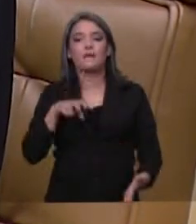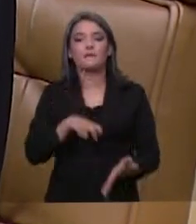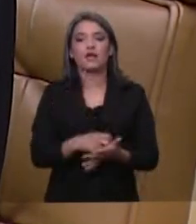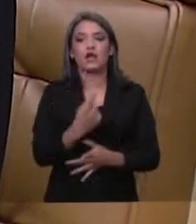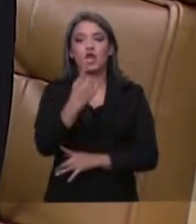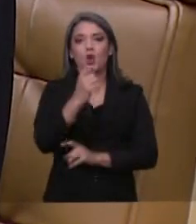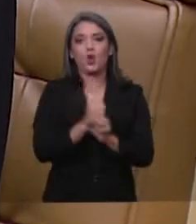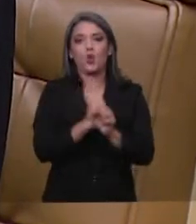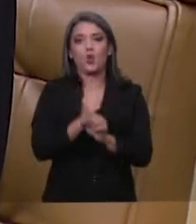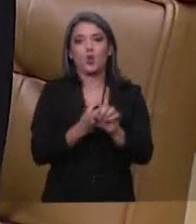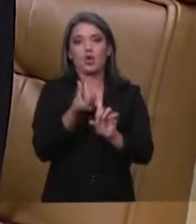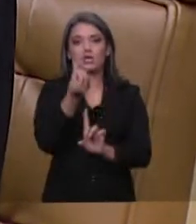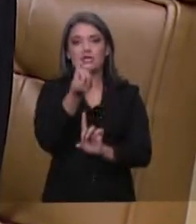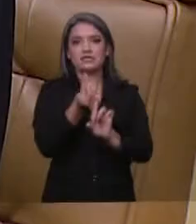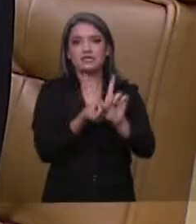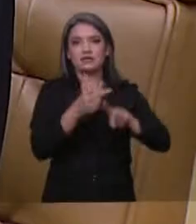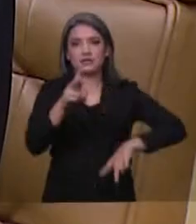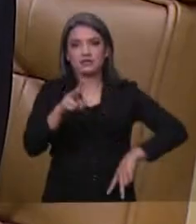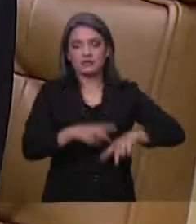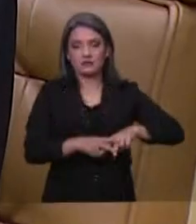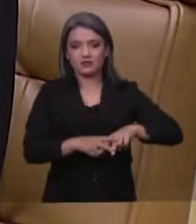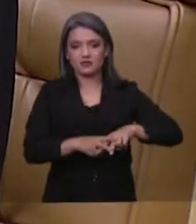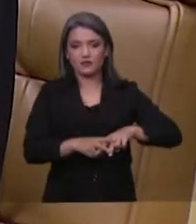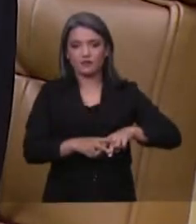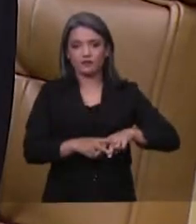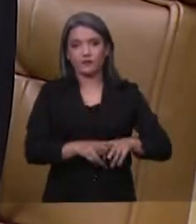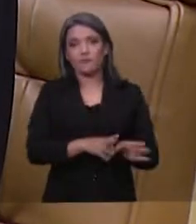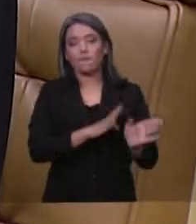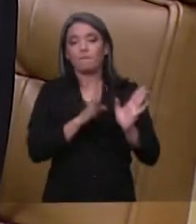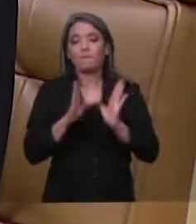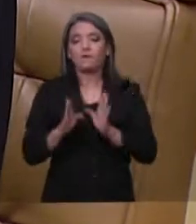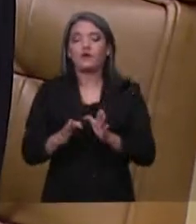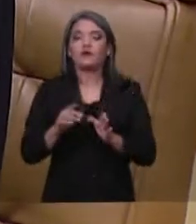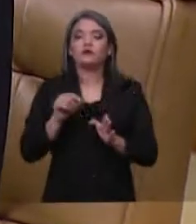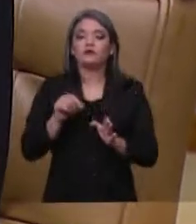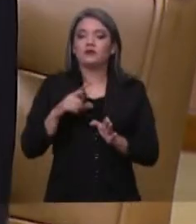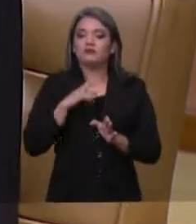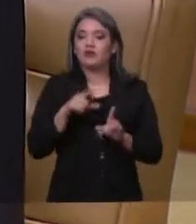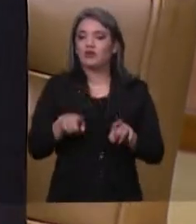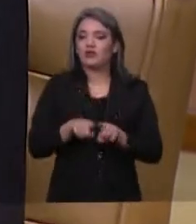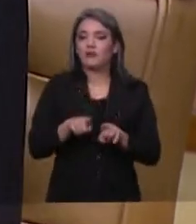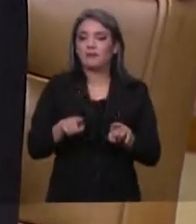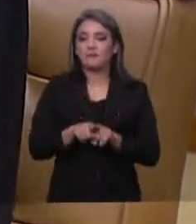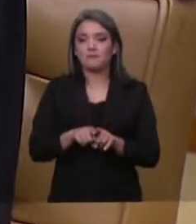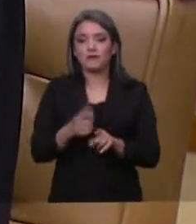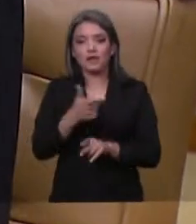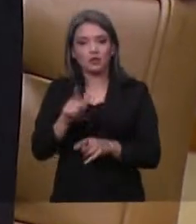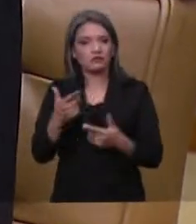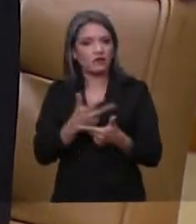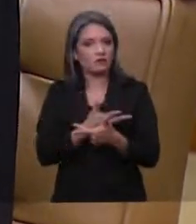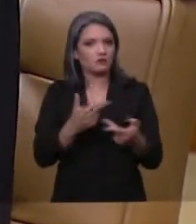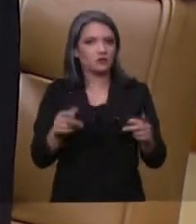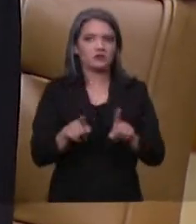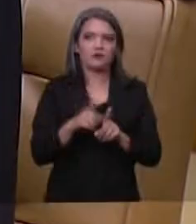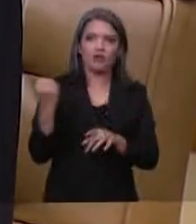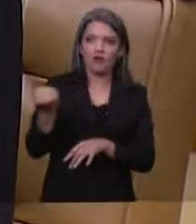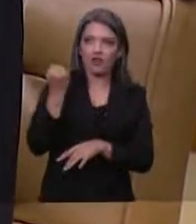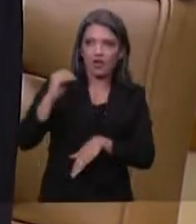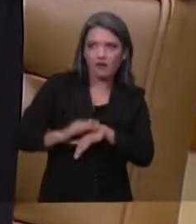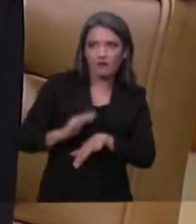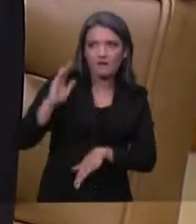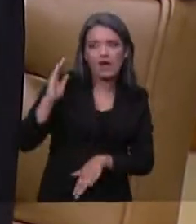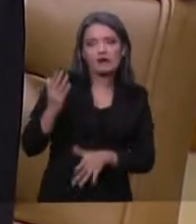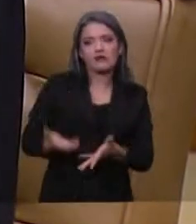pena de 1 ano e 6 meses de reclusão. Na segunda fase da aplicação da pena, não verifico a presença de circunstância atenuante ou agravante, razão pela